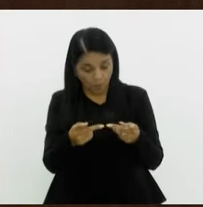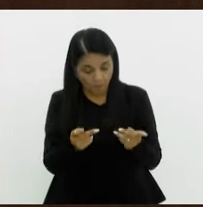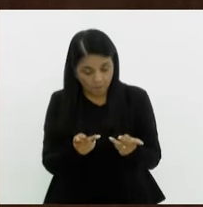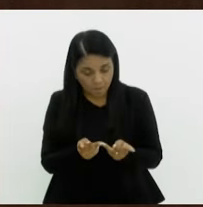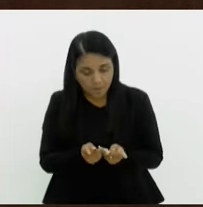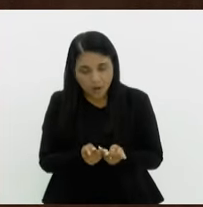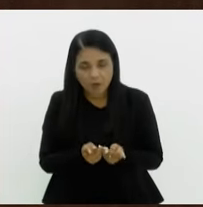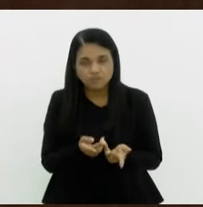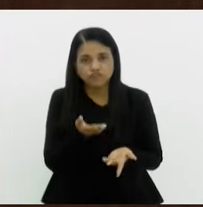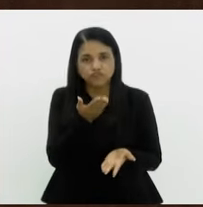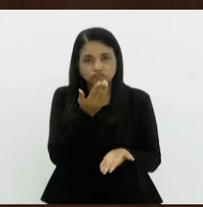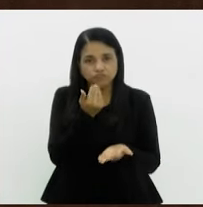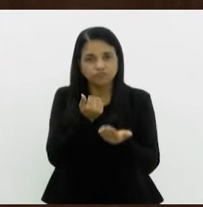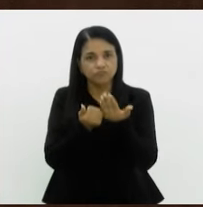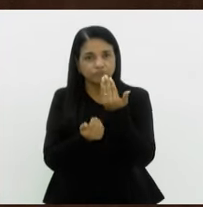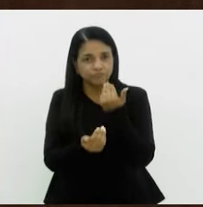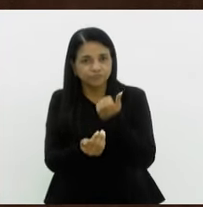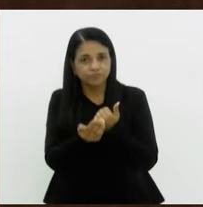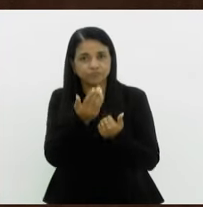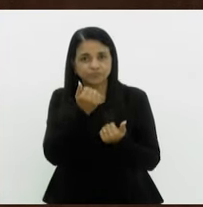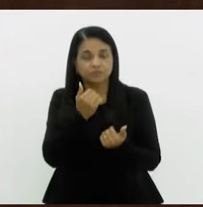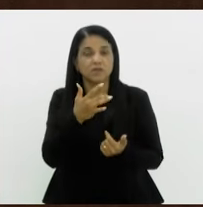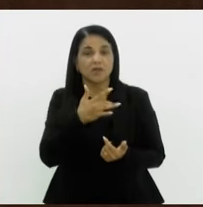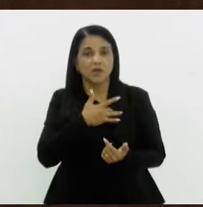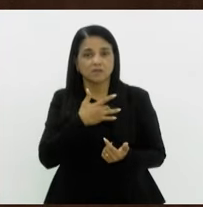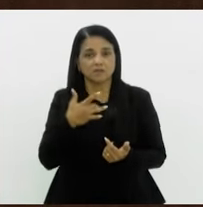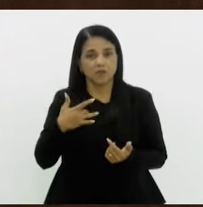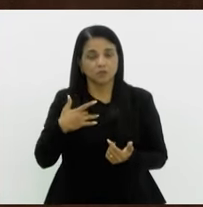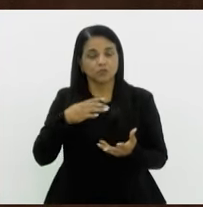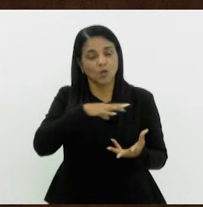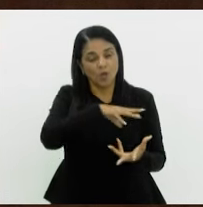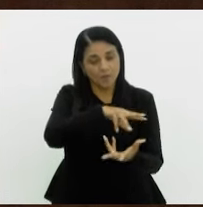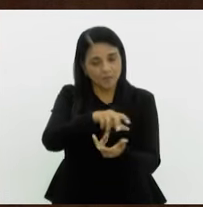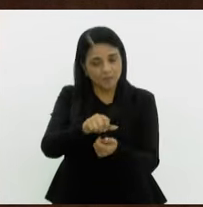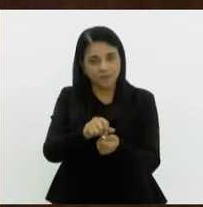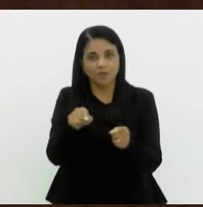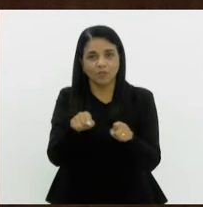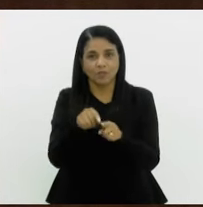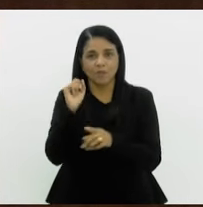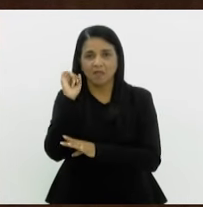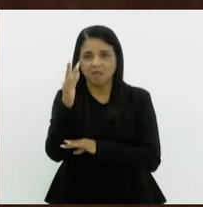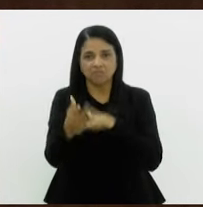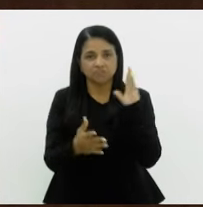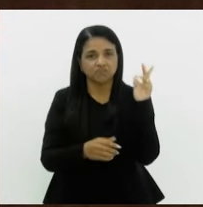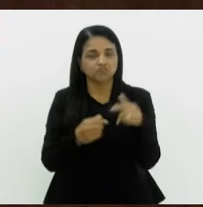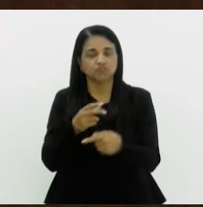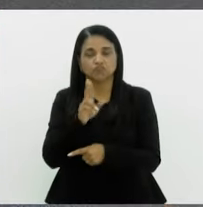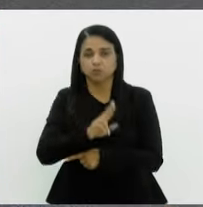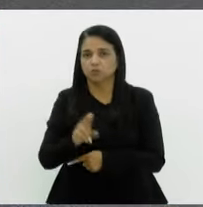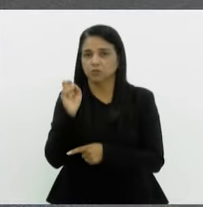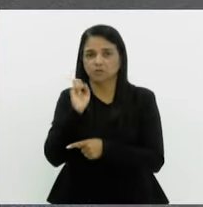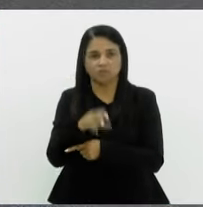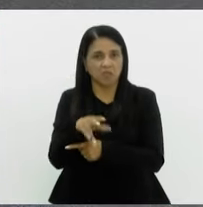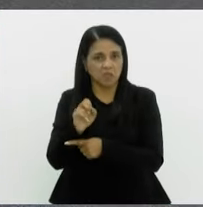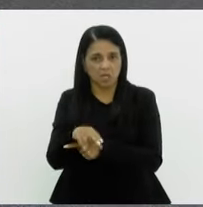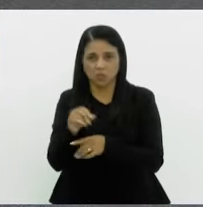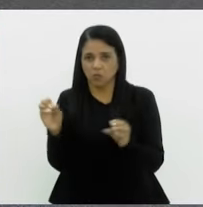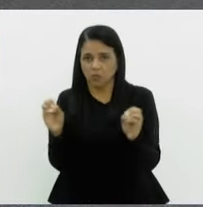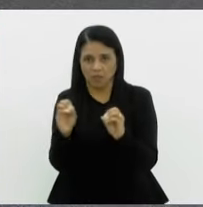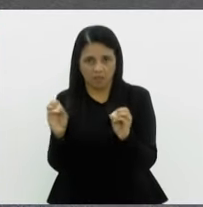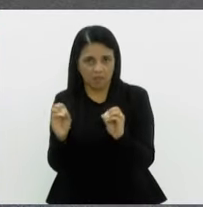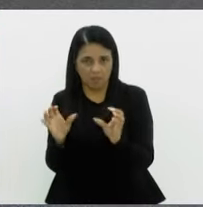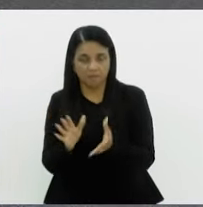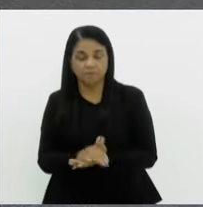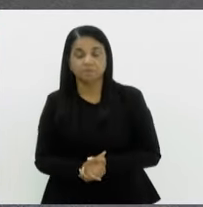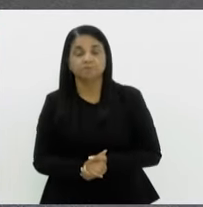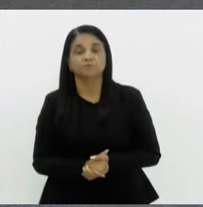de quem está consumindo, e também na saúde ambiental, sem utilização de venenos, de agrotóxicos e tal. E